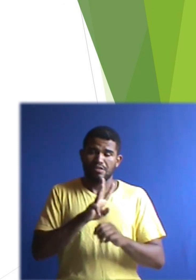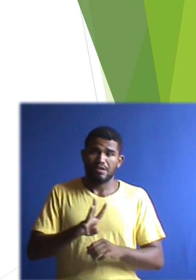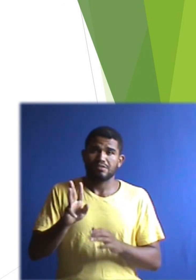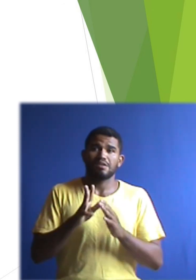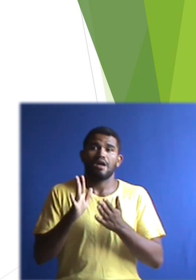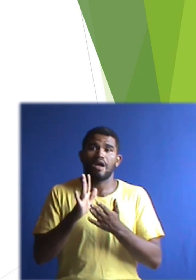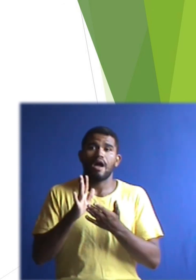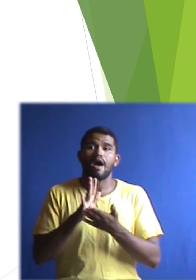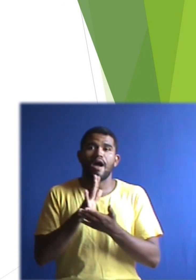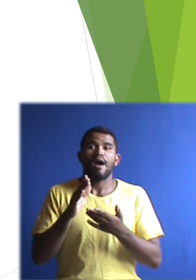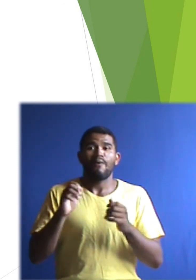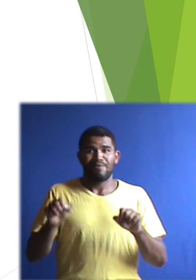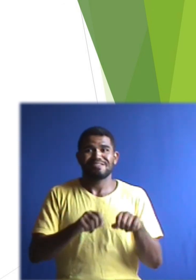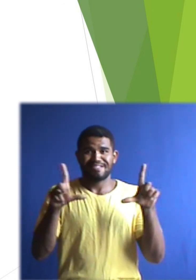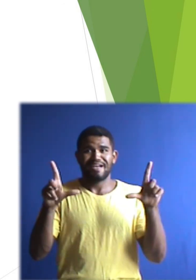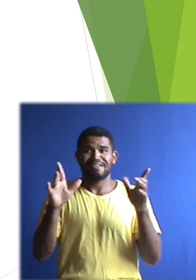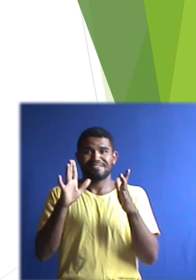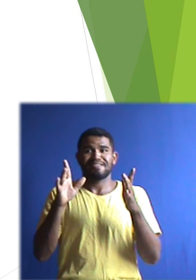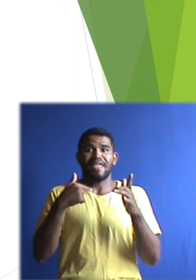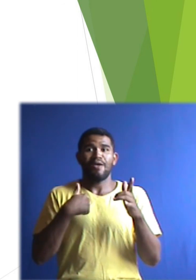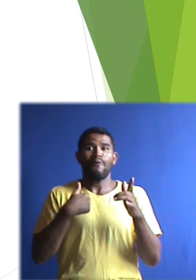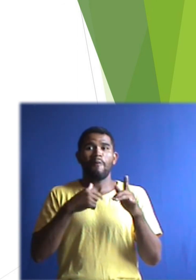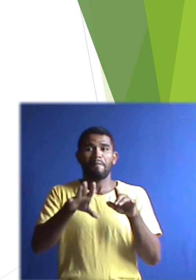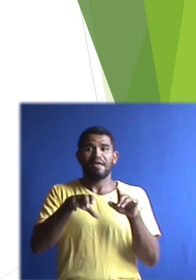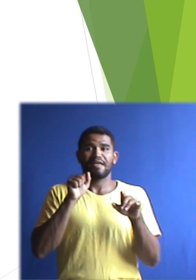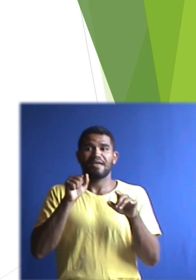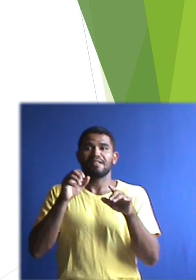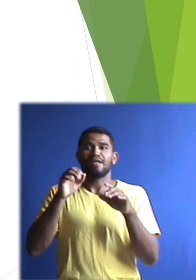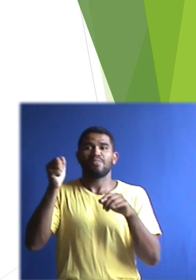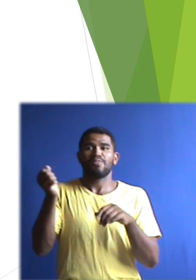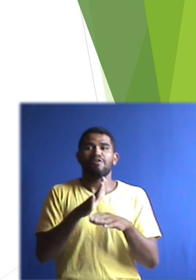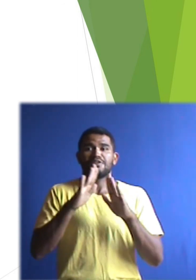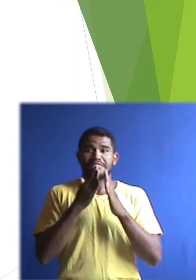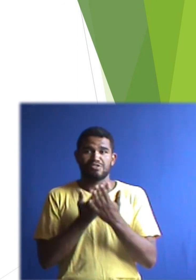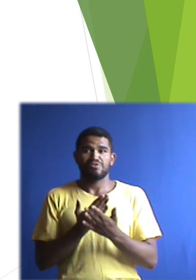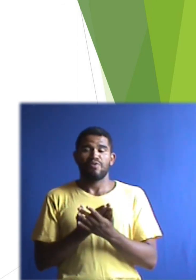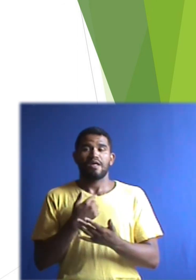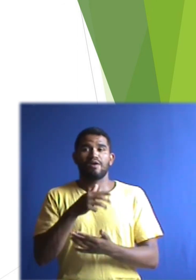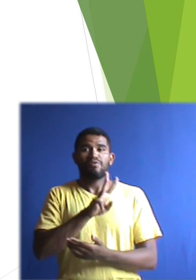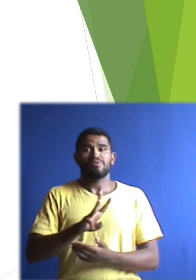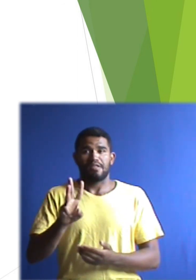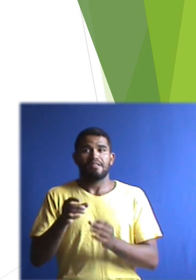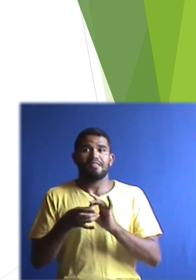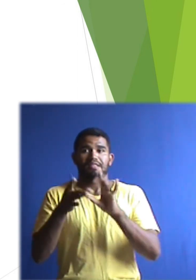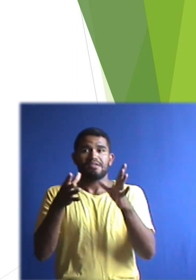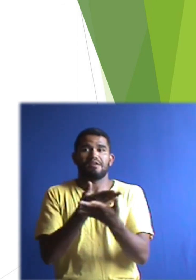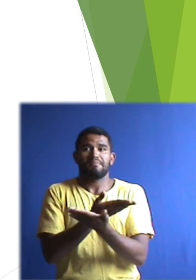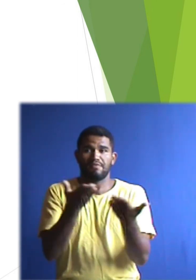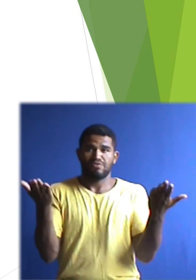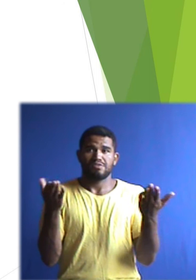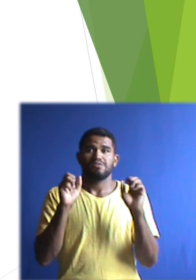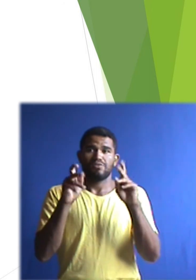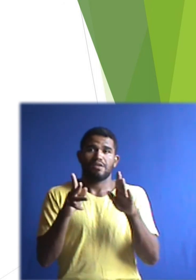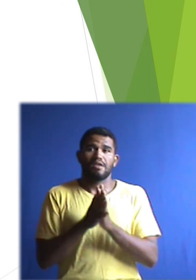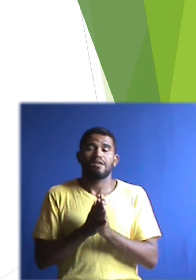Parte desse slide eu fiz com as ideias da Nova Escola. Eu vou deixar aqui no link do vídeo ou da nossa sala